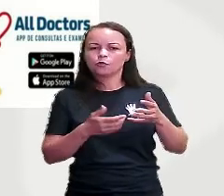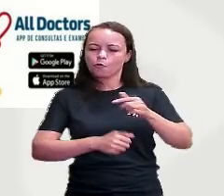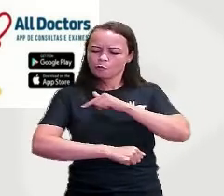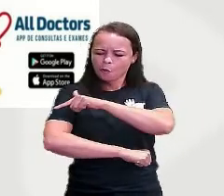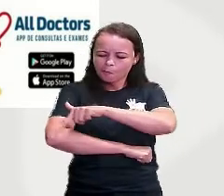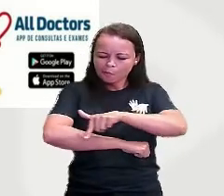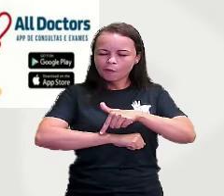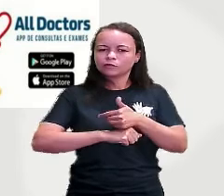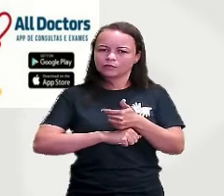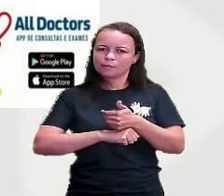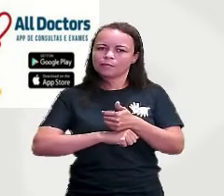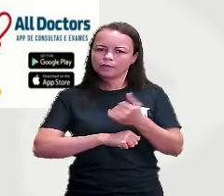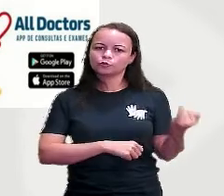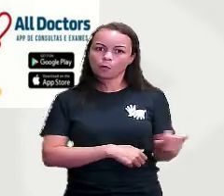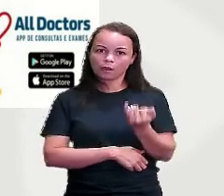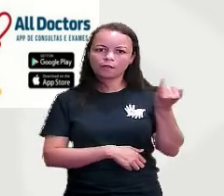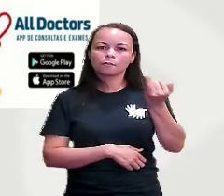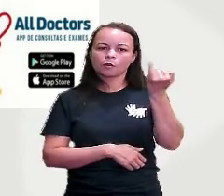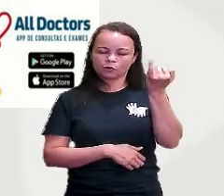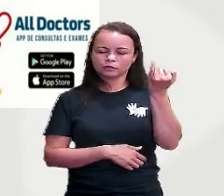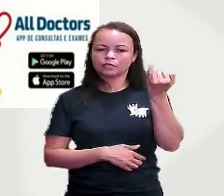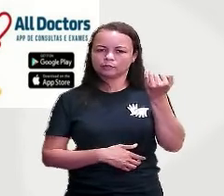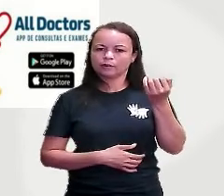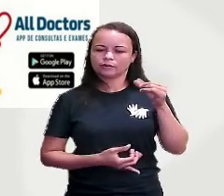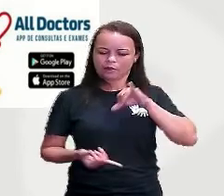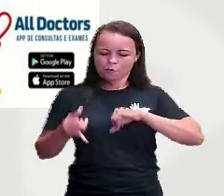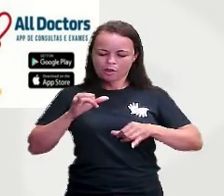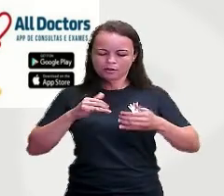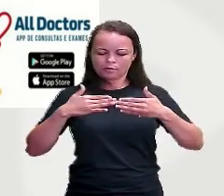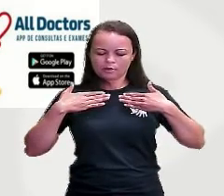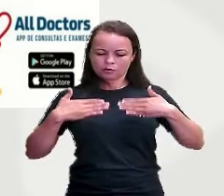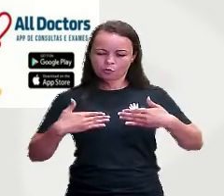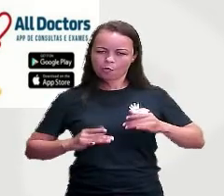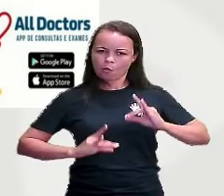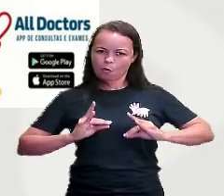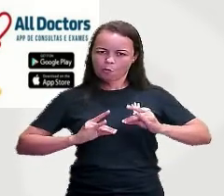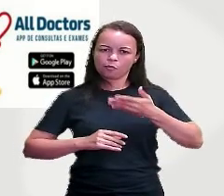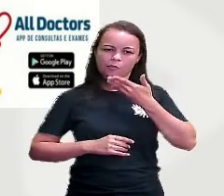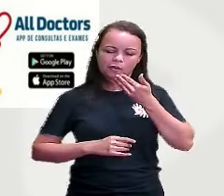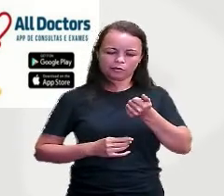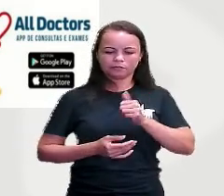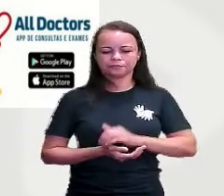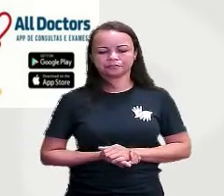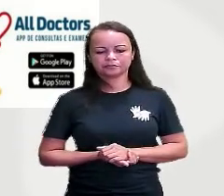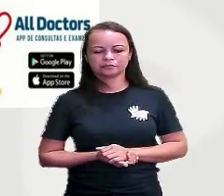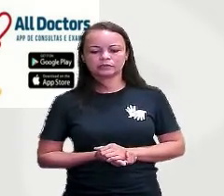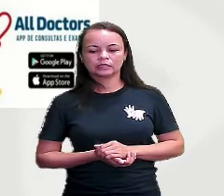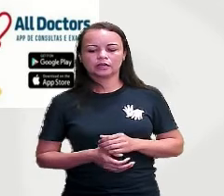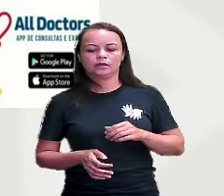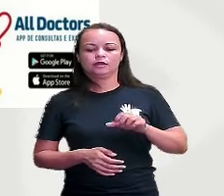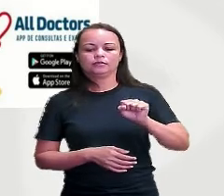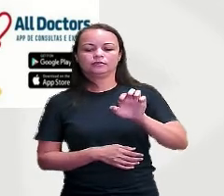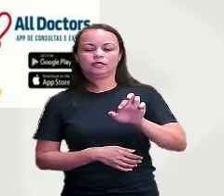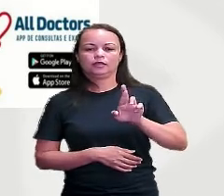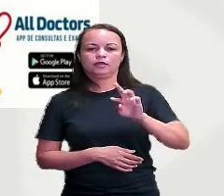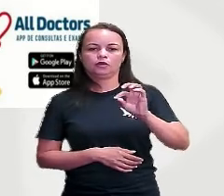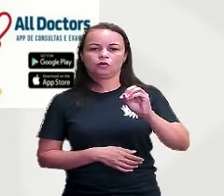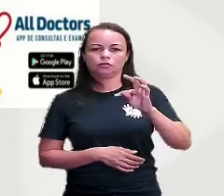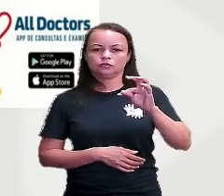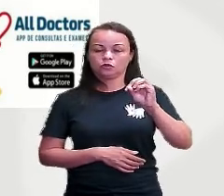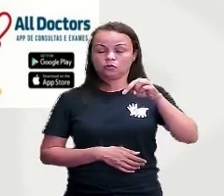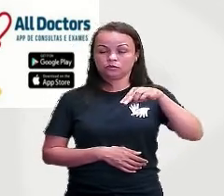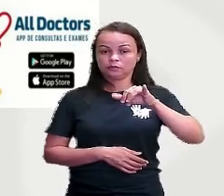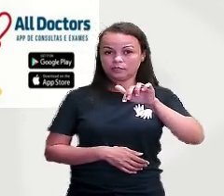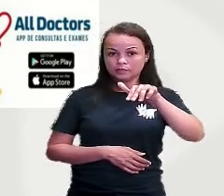comportamento faz com que a gente tenha uma química do corpo melhor. Serotonina. Tome banho de sol frequente.